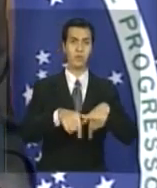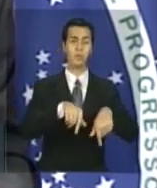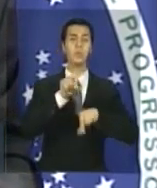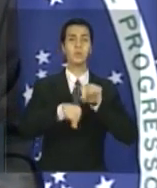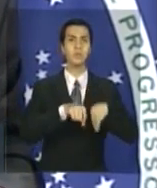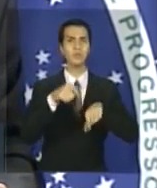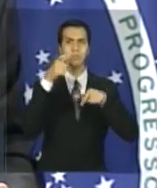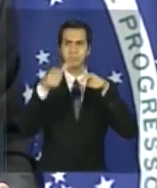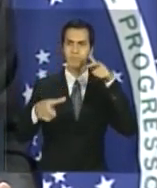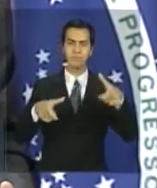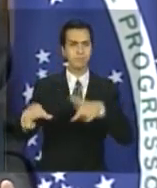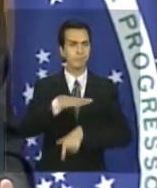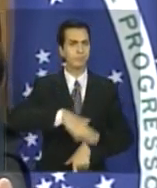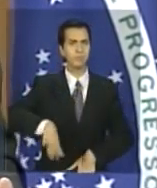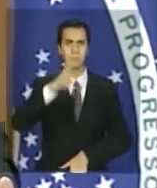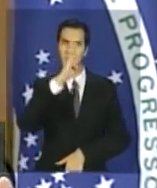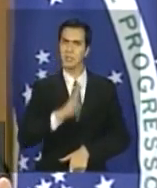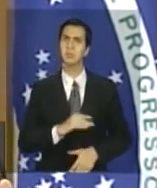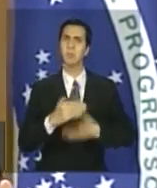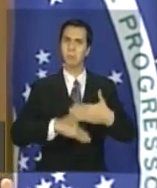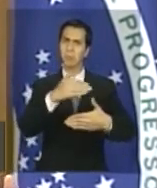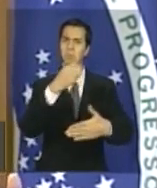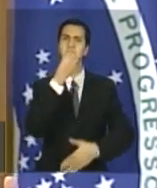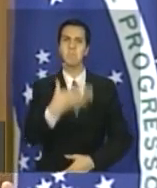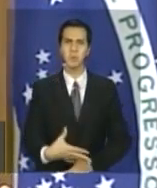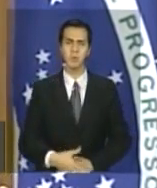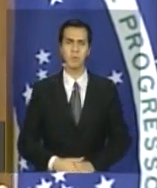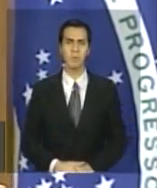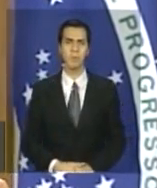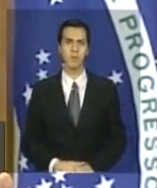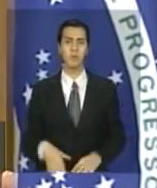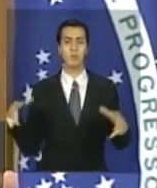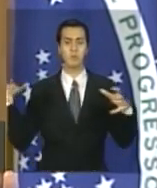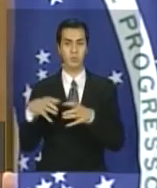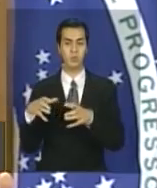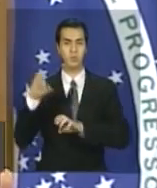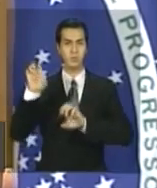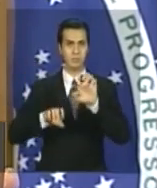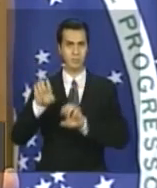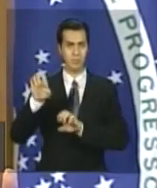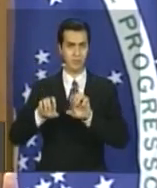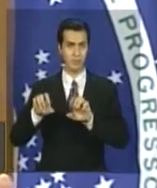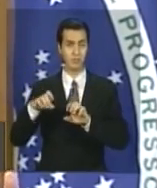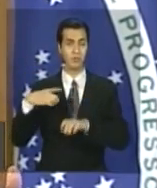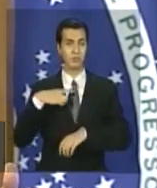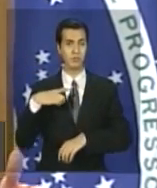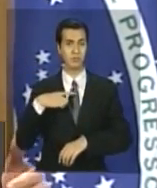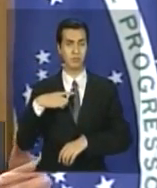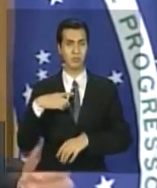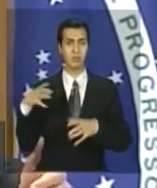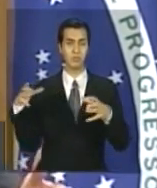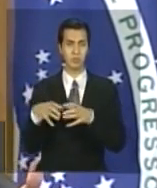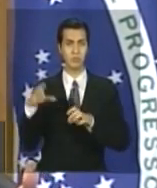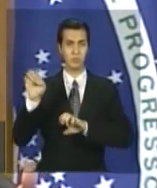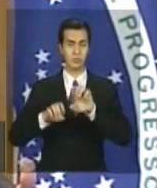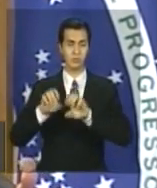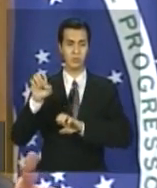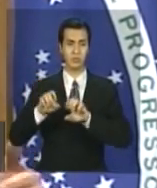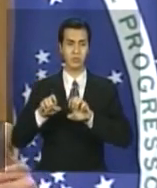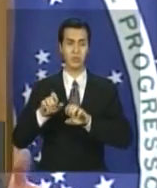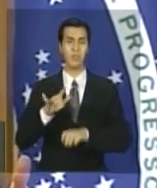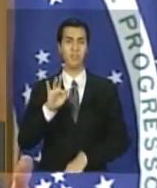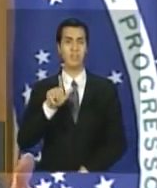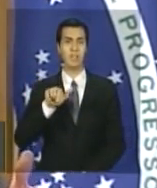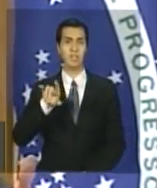mercado crescente no Brasil. A delegação empresarial que trago comigo é a segunda maior delegação comercial empresarial finlandesa